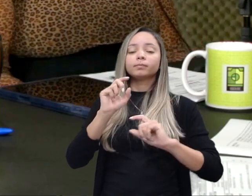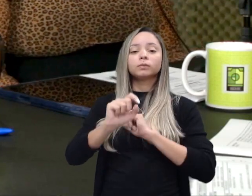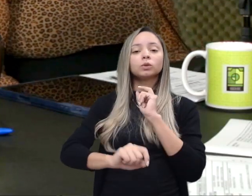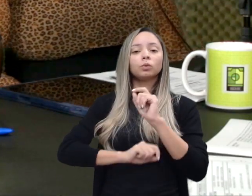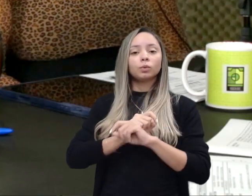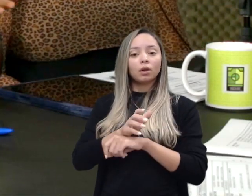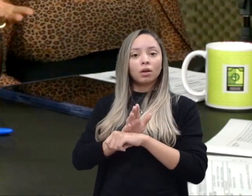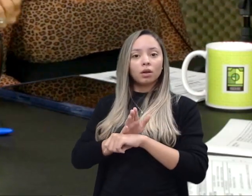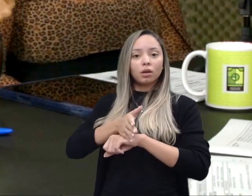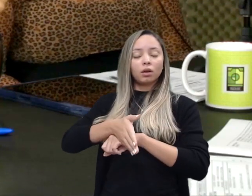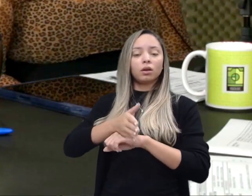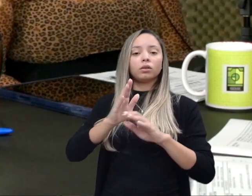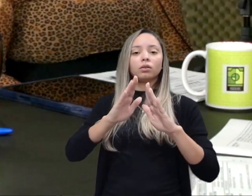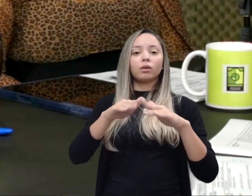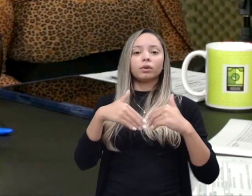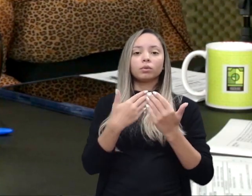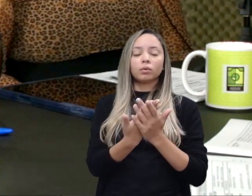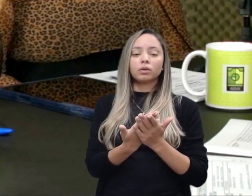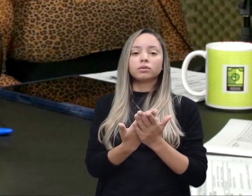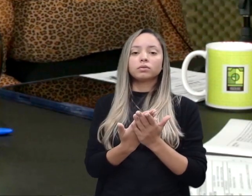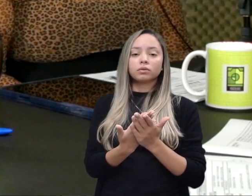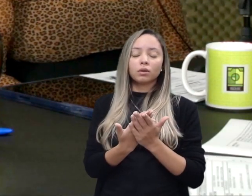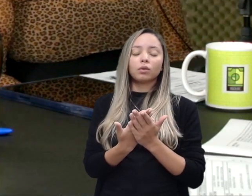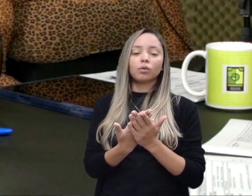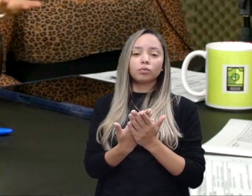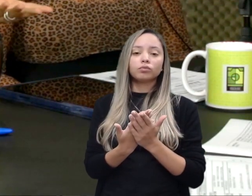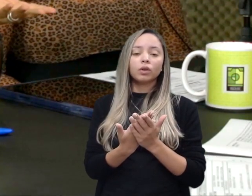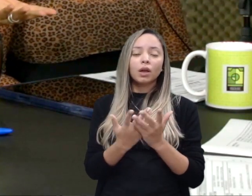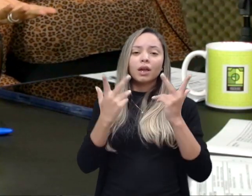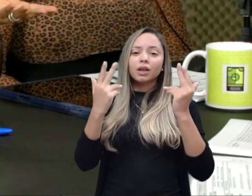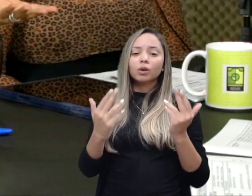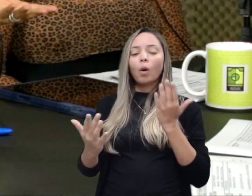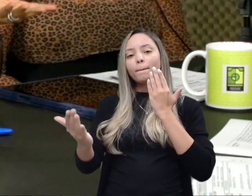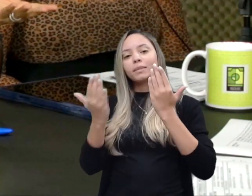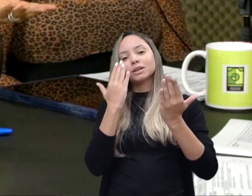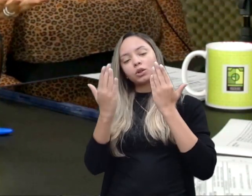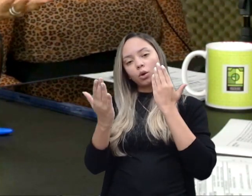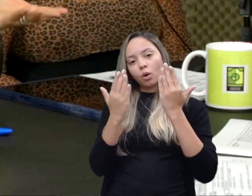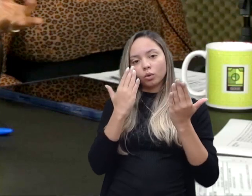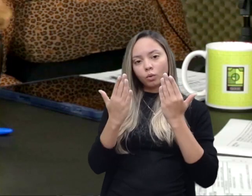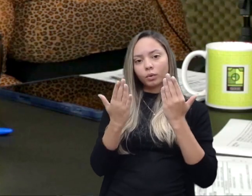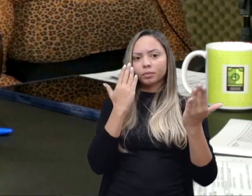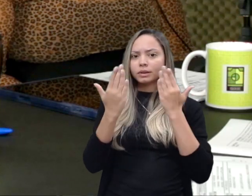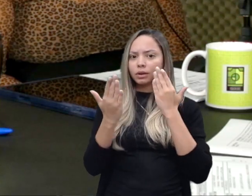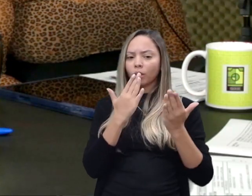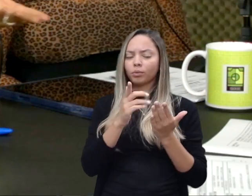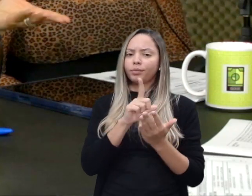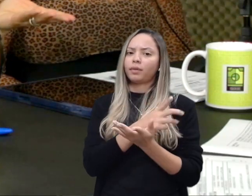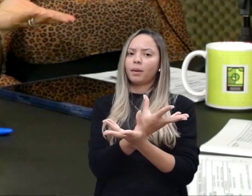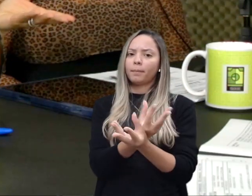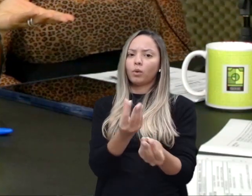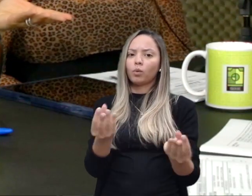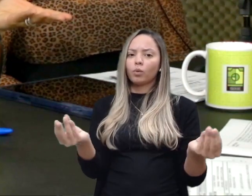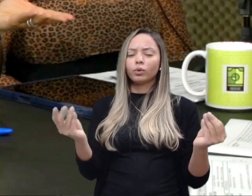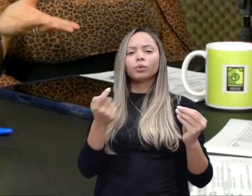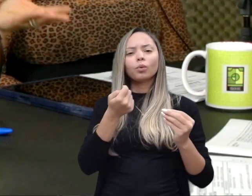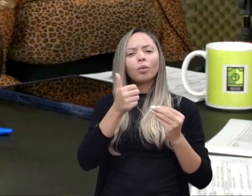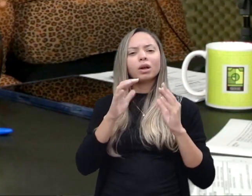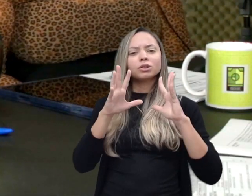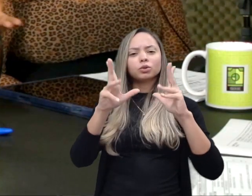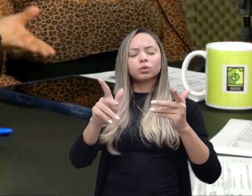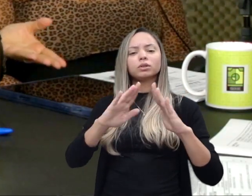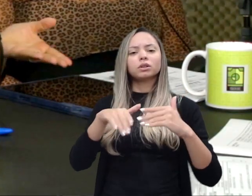a educação como o psicólogo hoje ocupa. Então, hoje, não raro você encontra, né, psicólogos em praticamente todas as escolas,